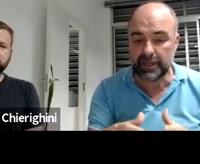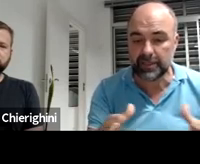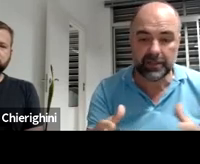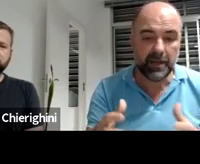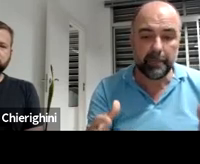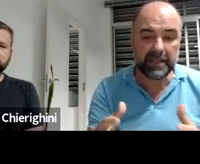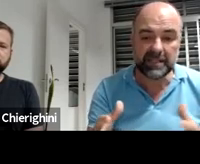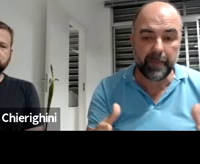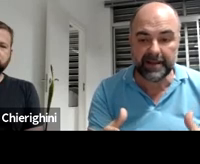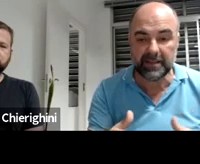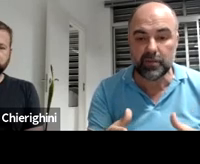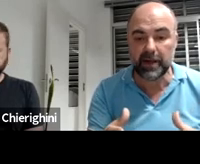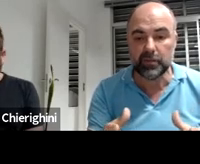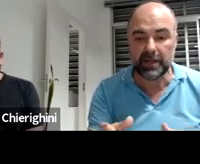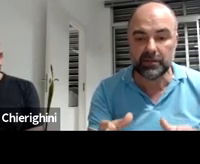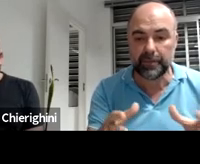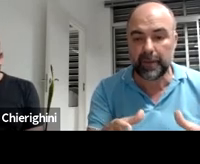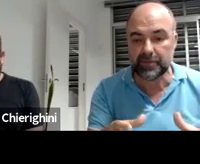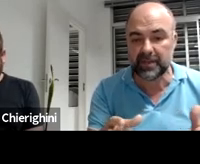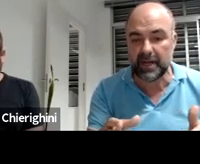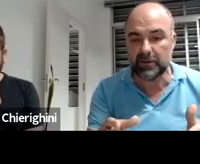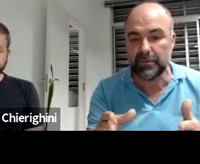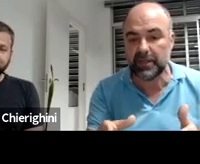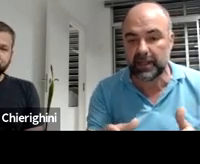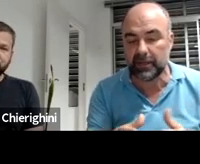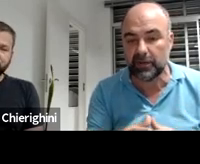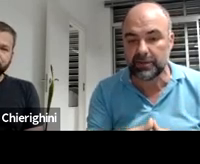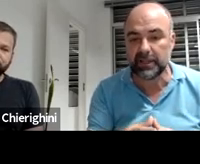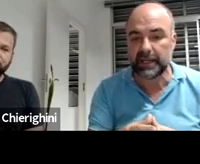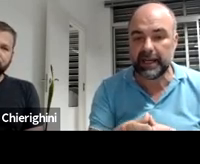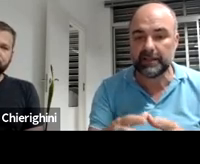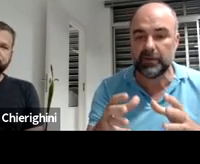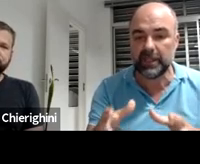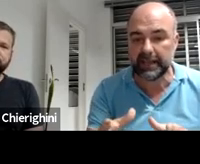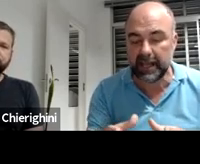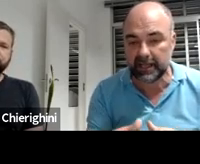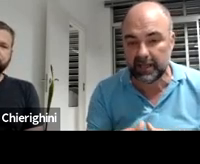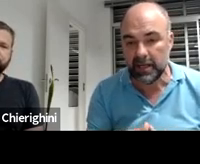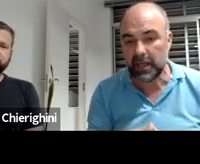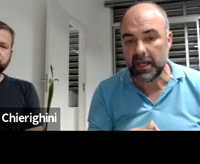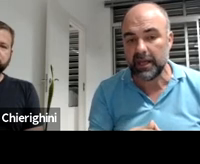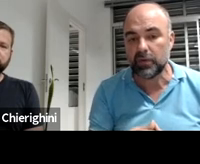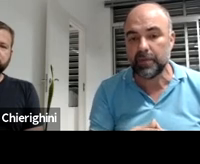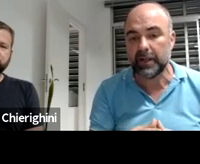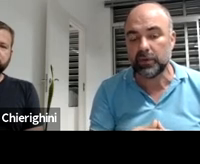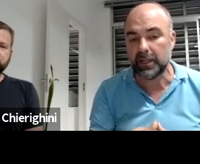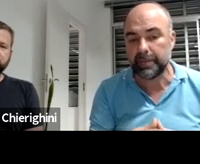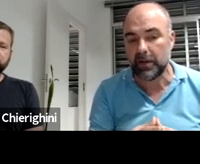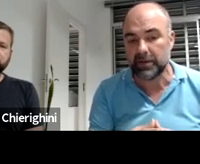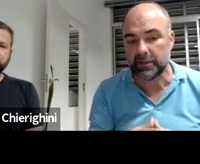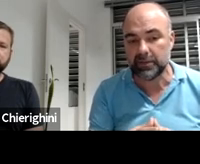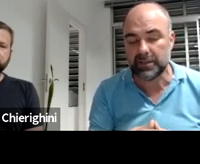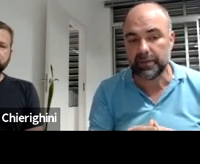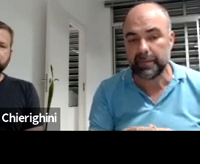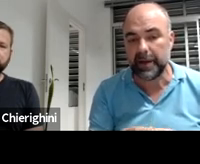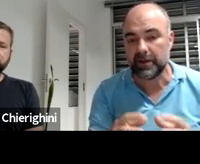temos três principais incubadoras: o próprio Celta, o Mídia Tecnológico da Cátia, e o Inaitec, que é a incubadora de